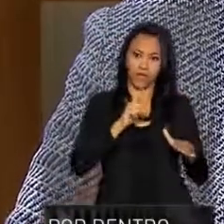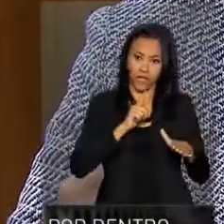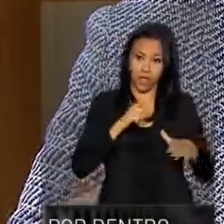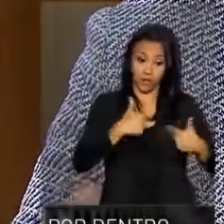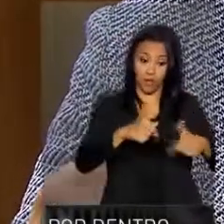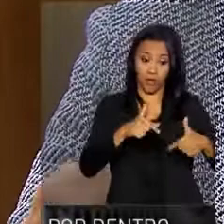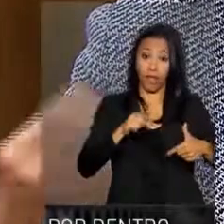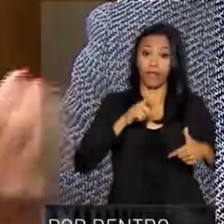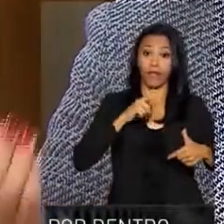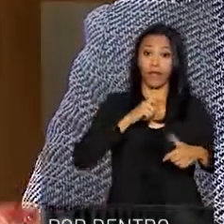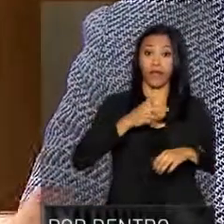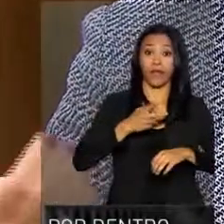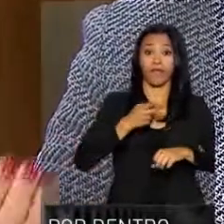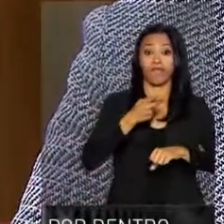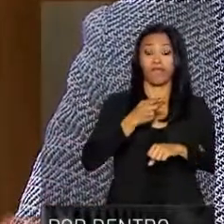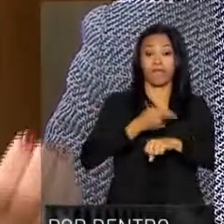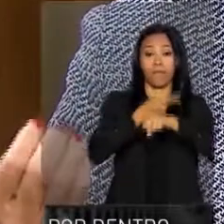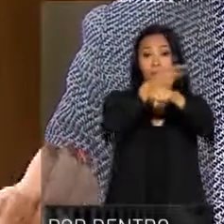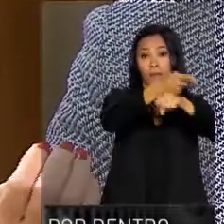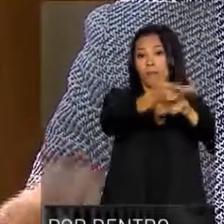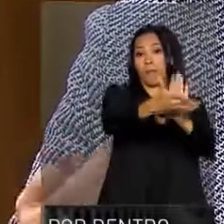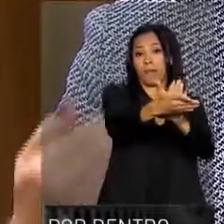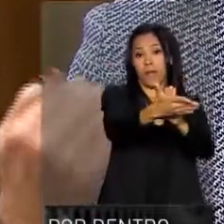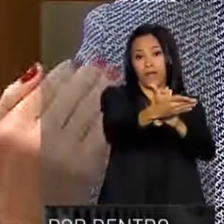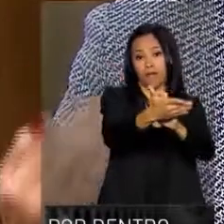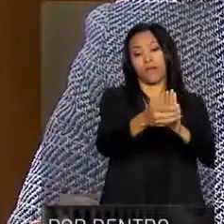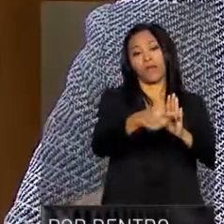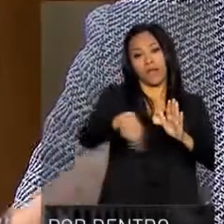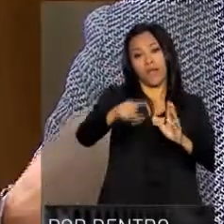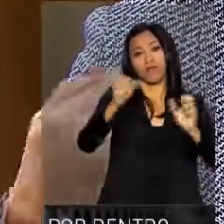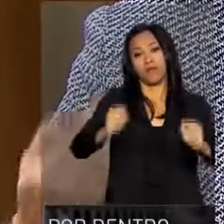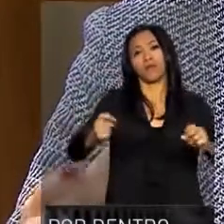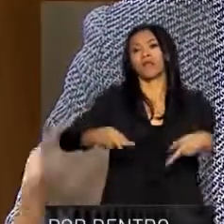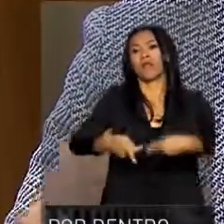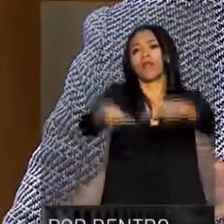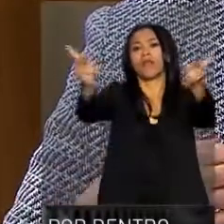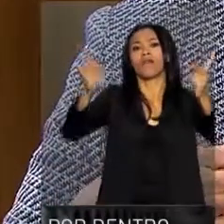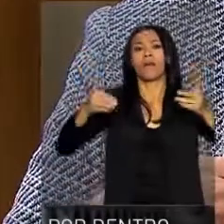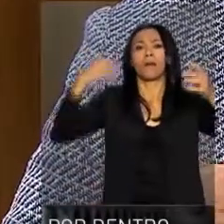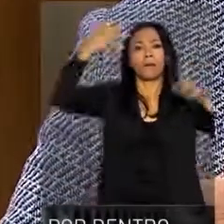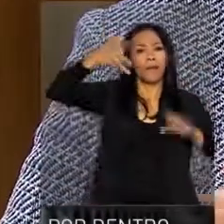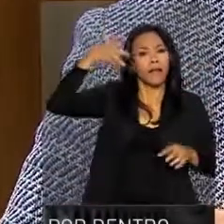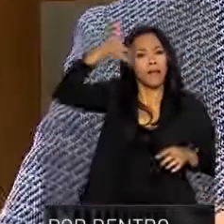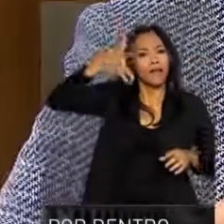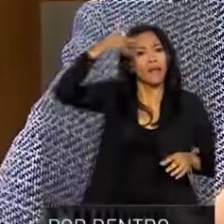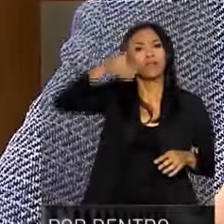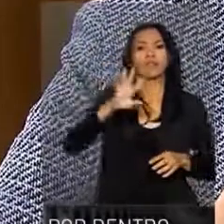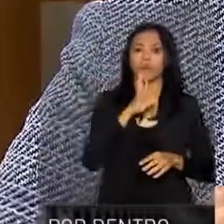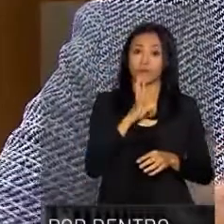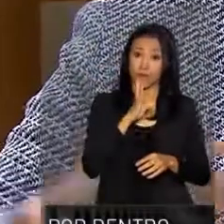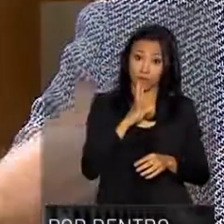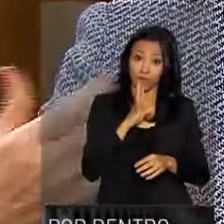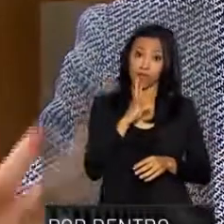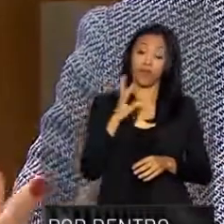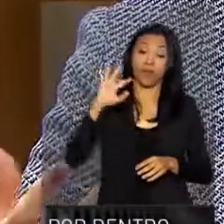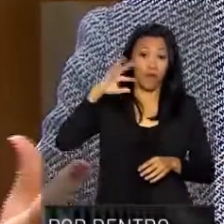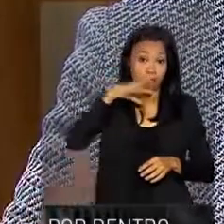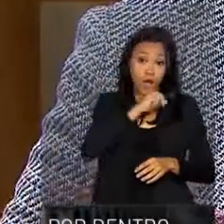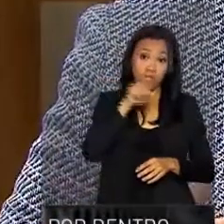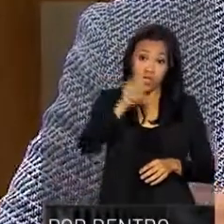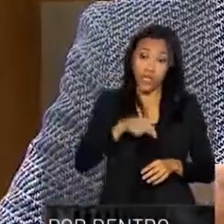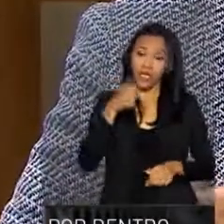fazendo com que elas possam levar também é palestras e conhecimento para esses homens não acho que é um esforço conjunto